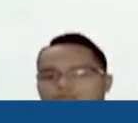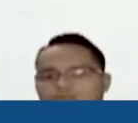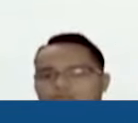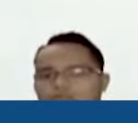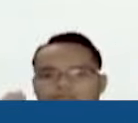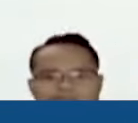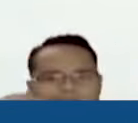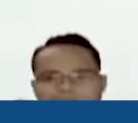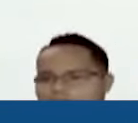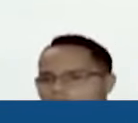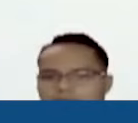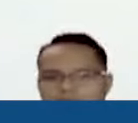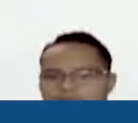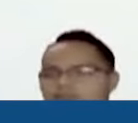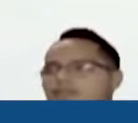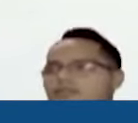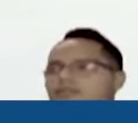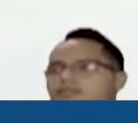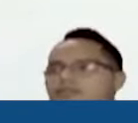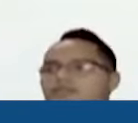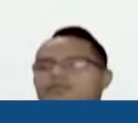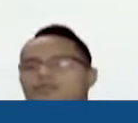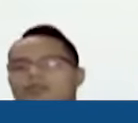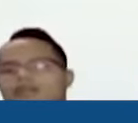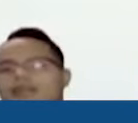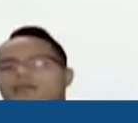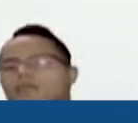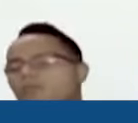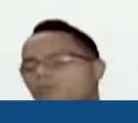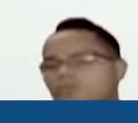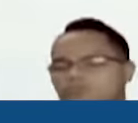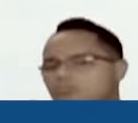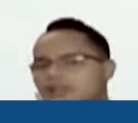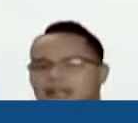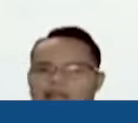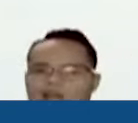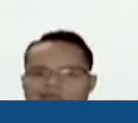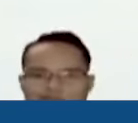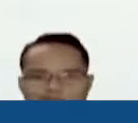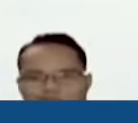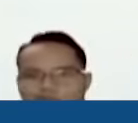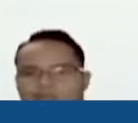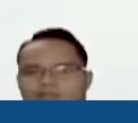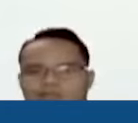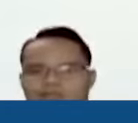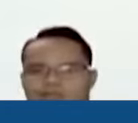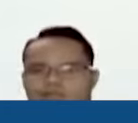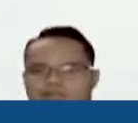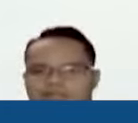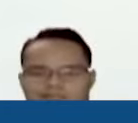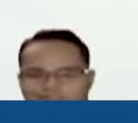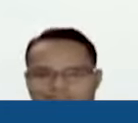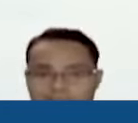garotada por exemplo que tá saindo do Senai ou de algum outro instituição que que não tem oportunidade